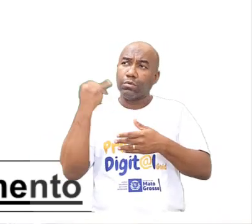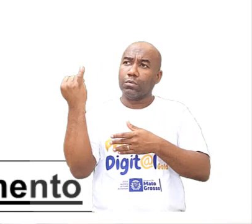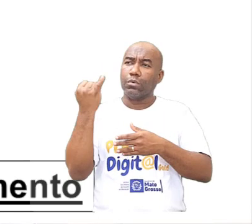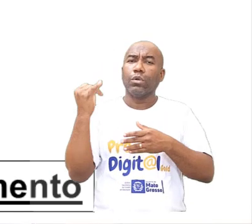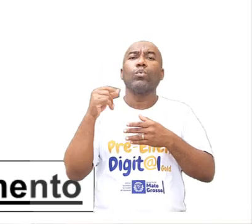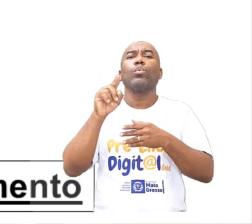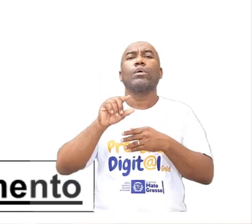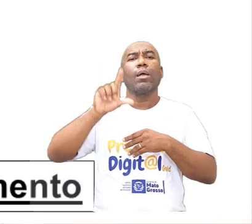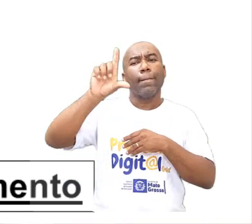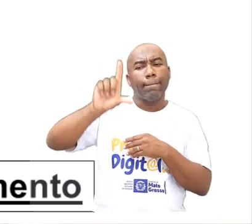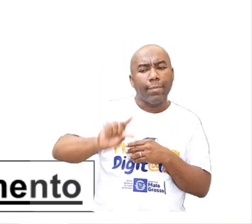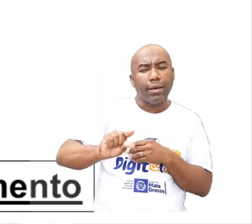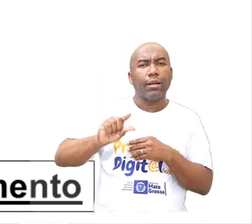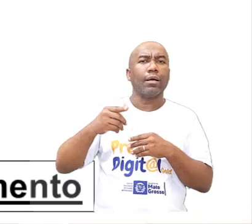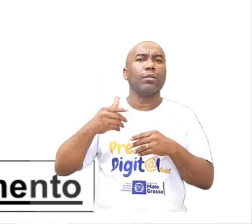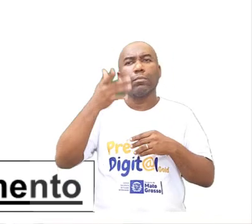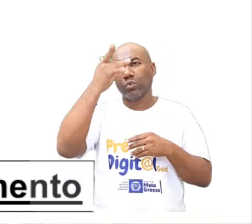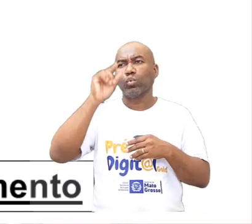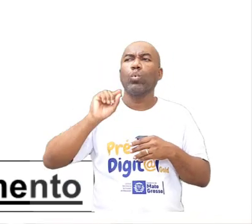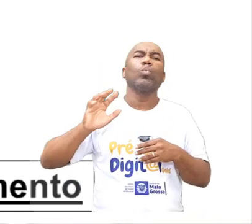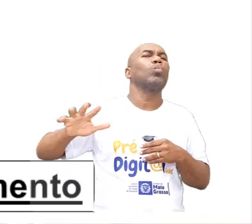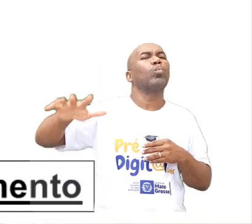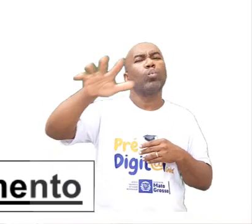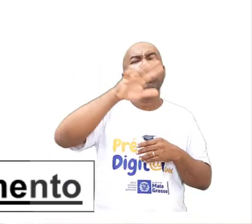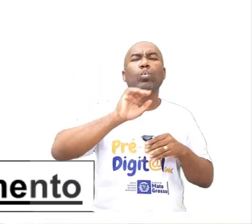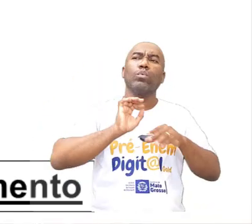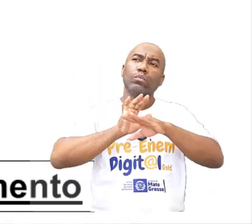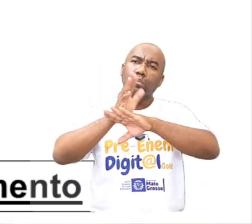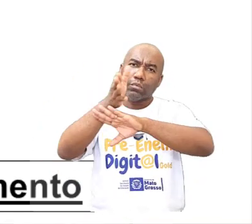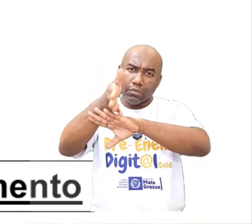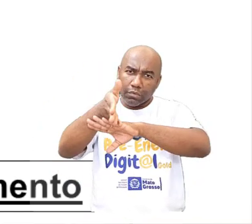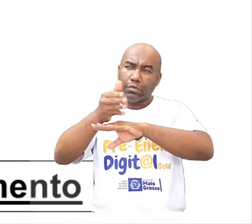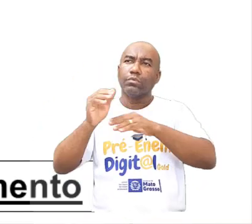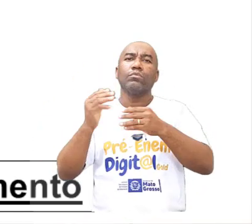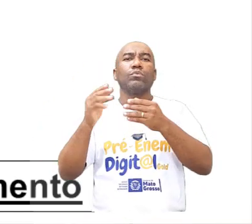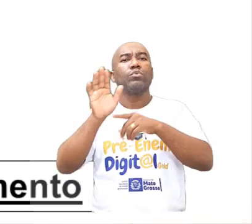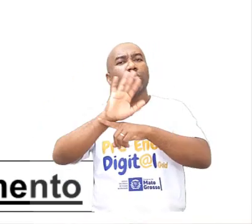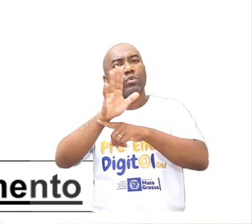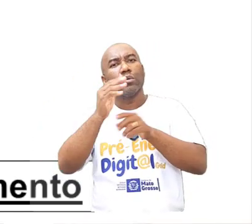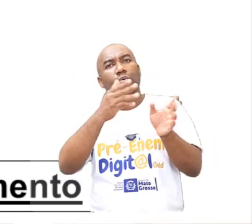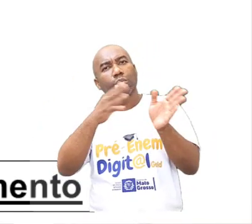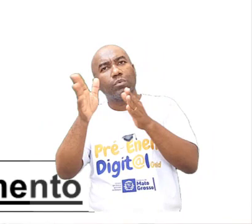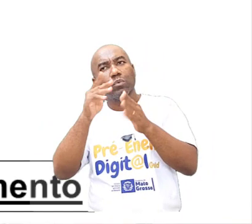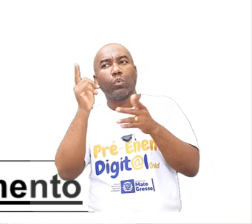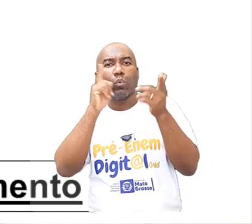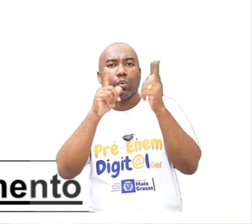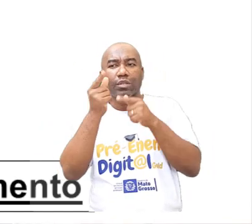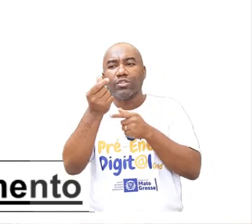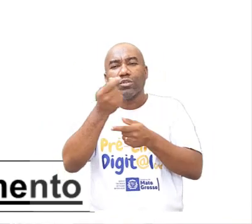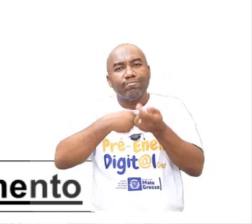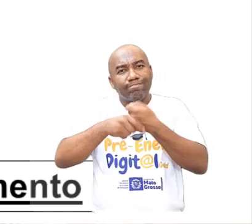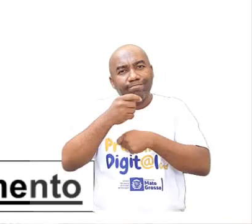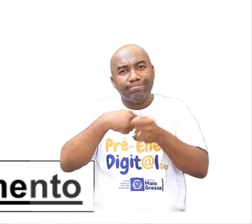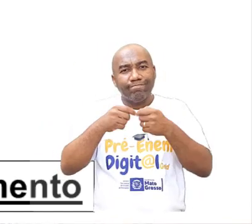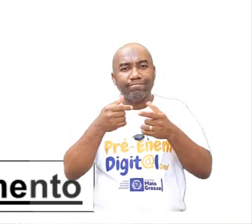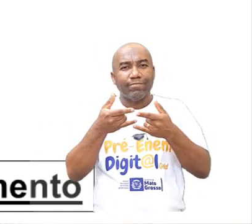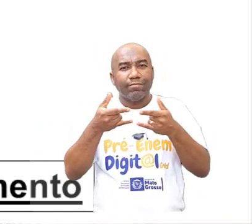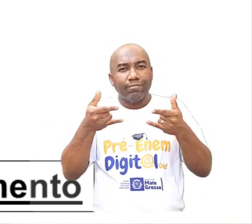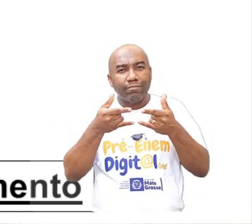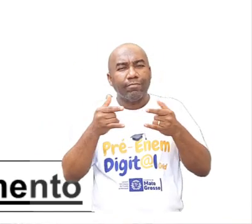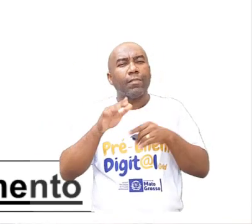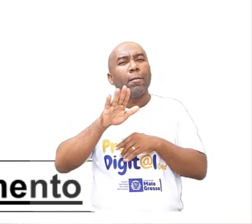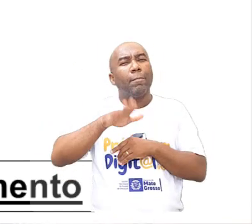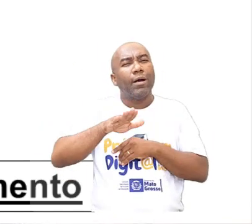intermédio. Agora, depois de escrever o por meio, vamos lá com a finalidade de. O que, que começou?